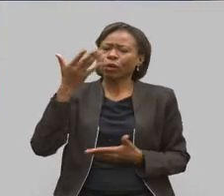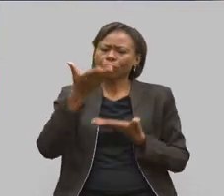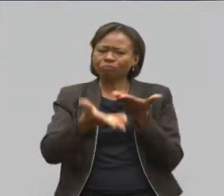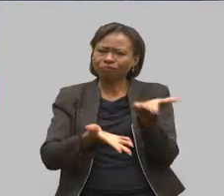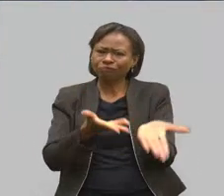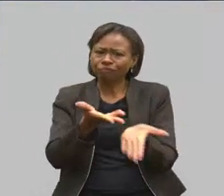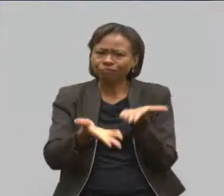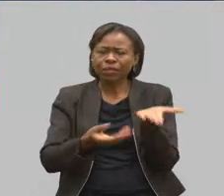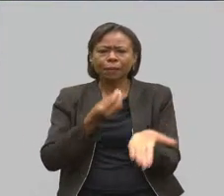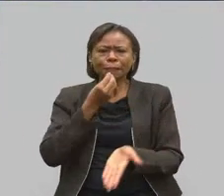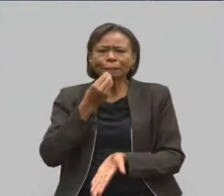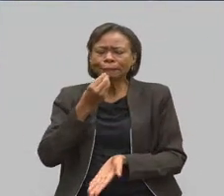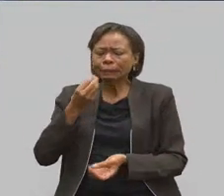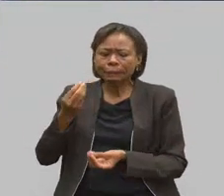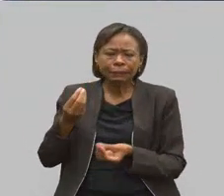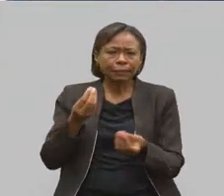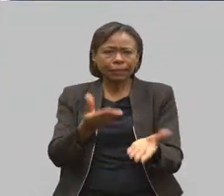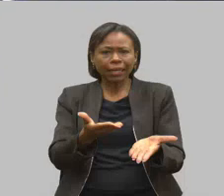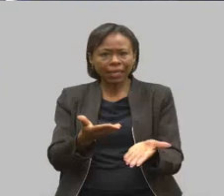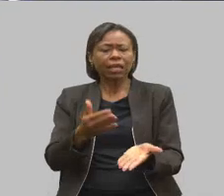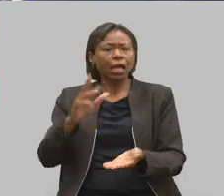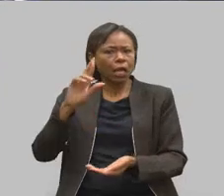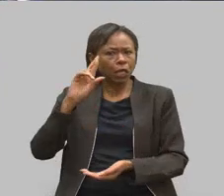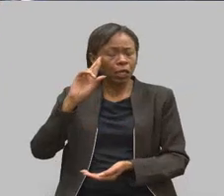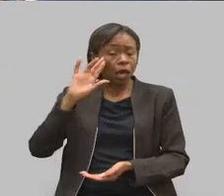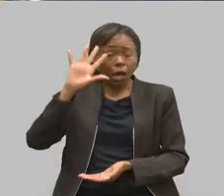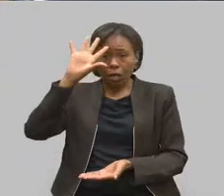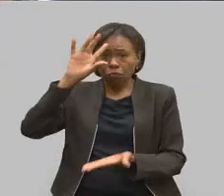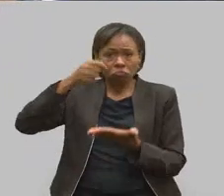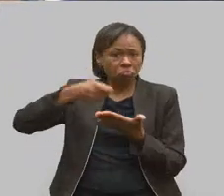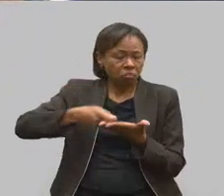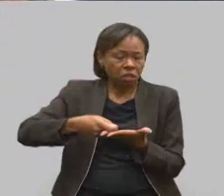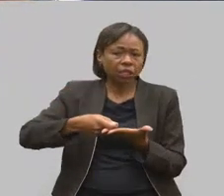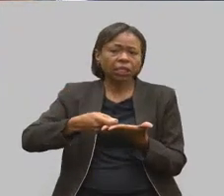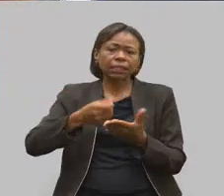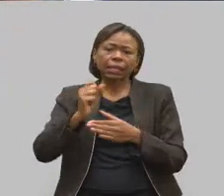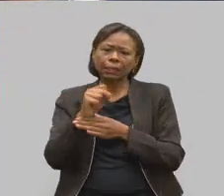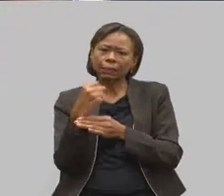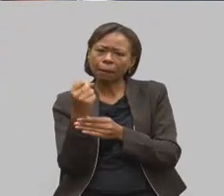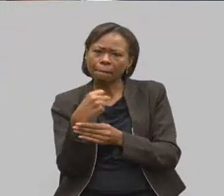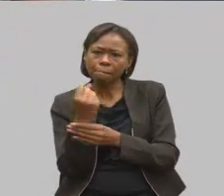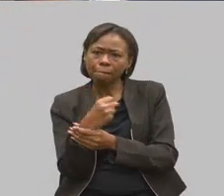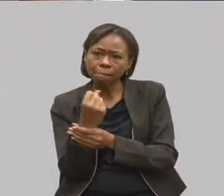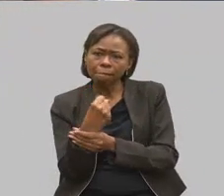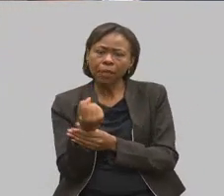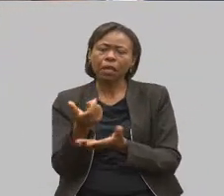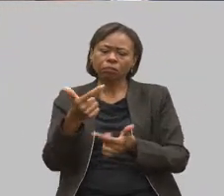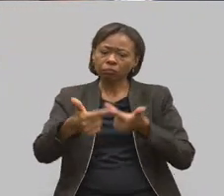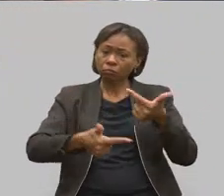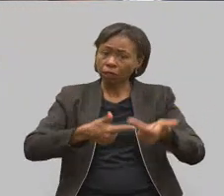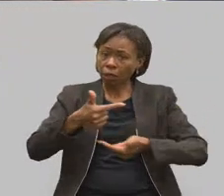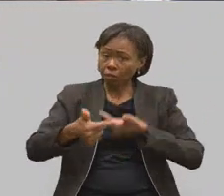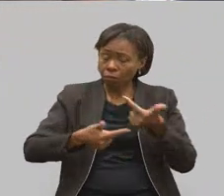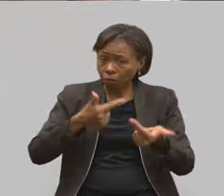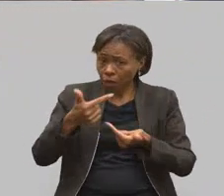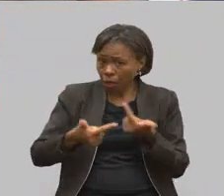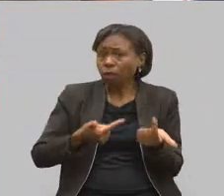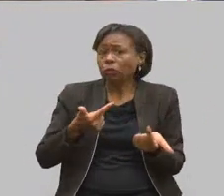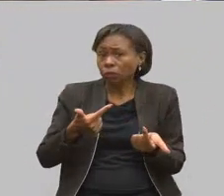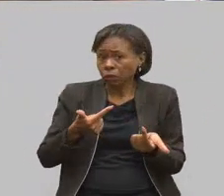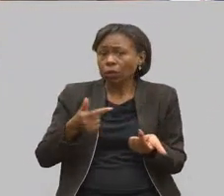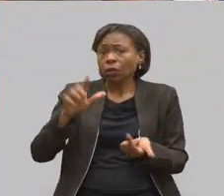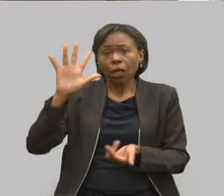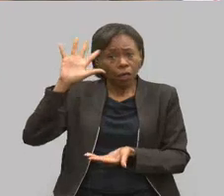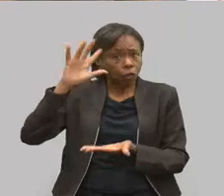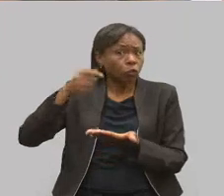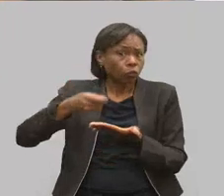ele é é muito resultado das terapias é muito resultado do trabalho que é feito no dia